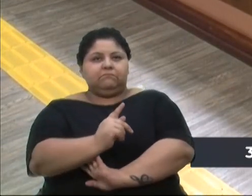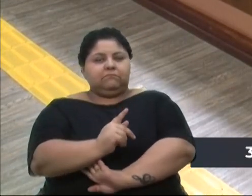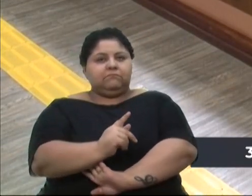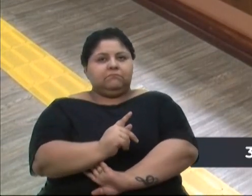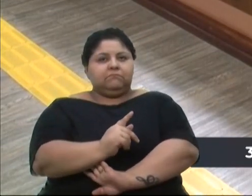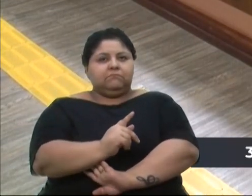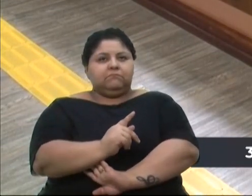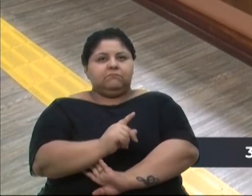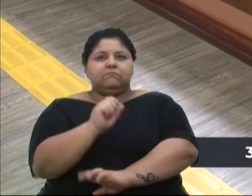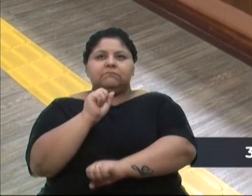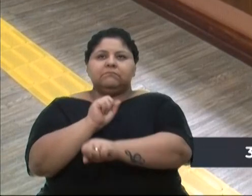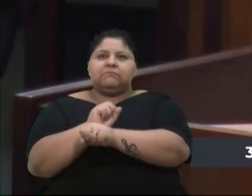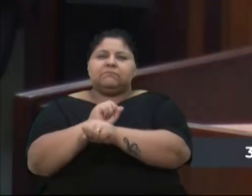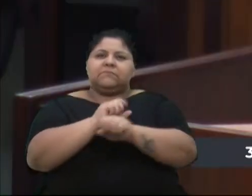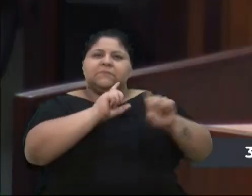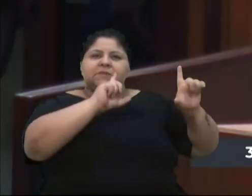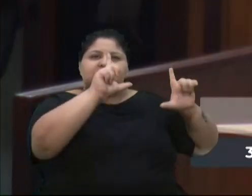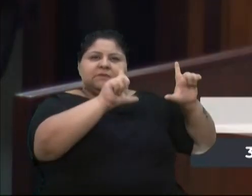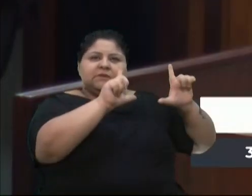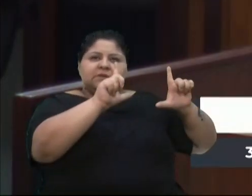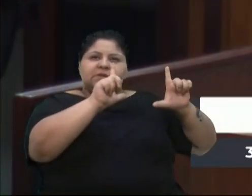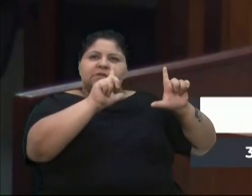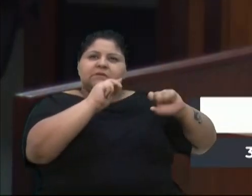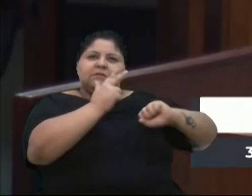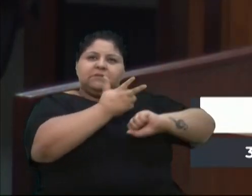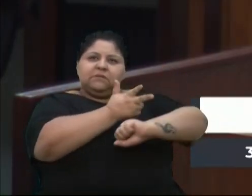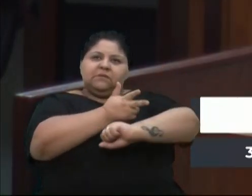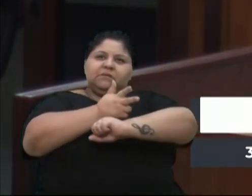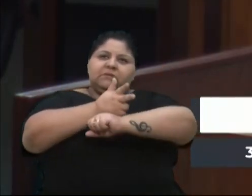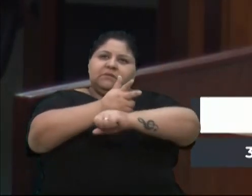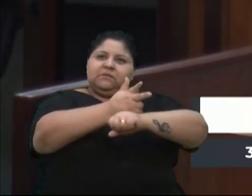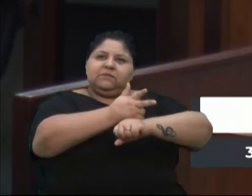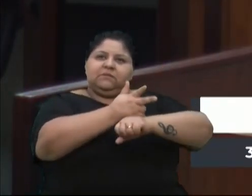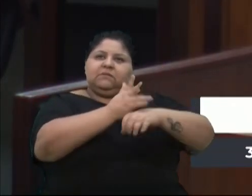Esperar a TV filmar aí, por gentileza.